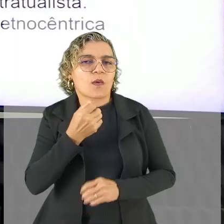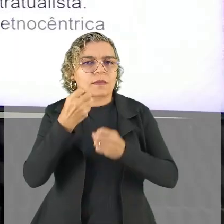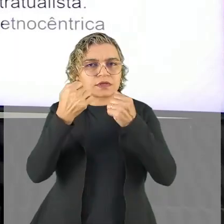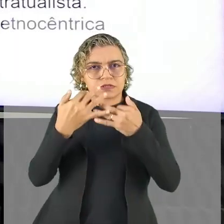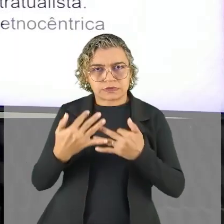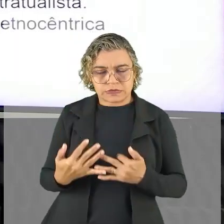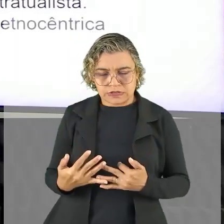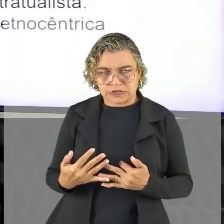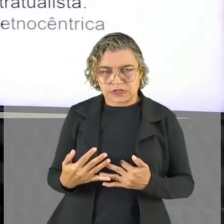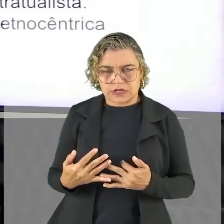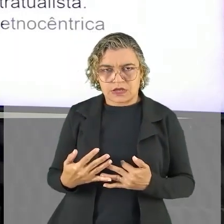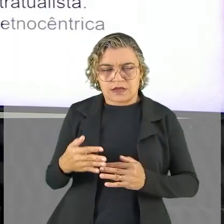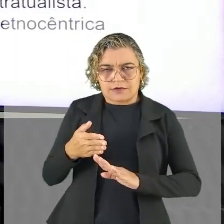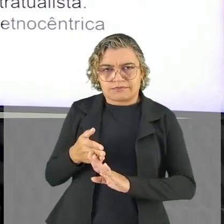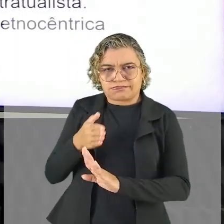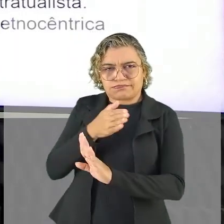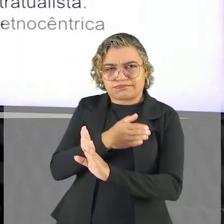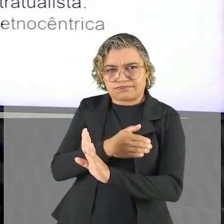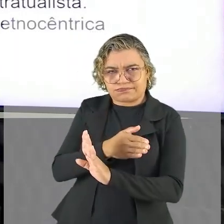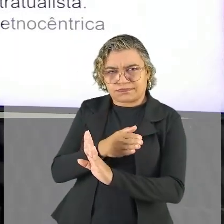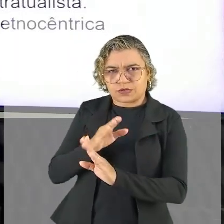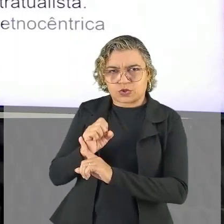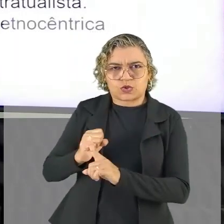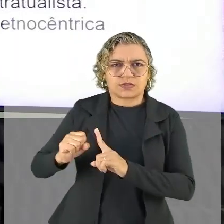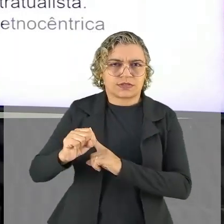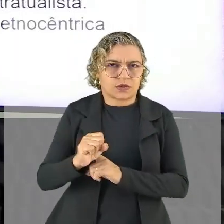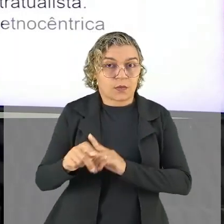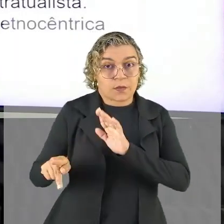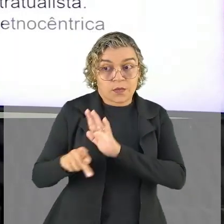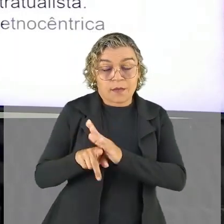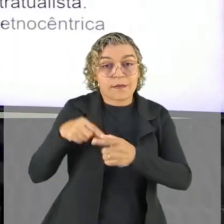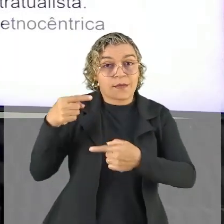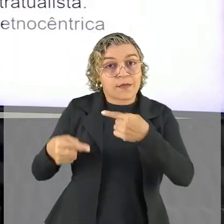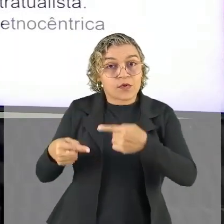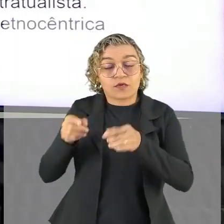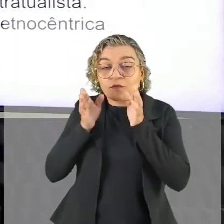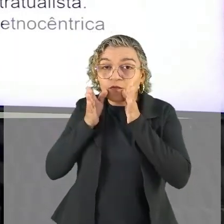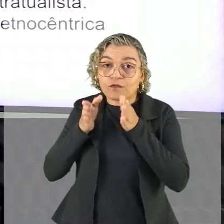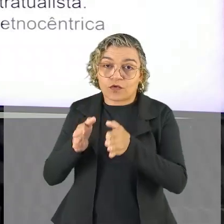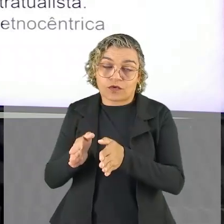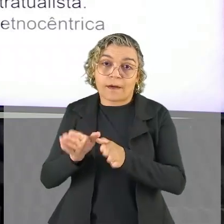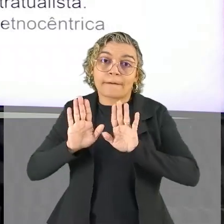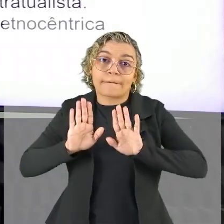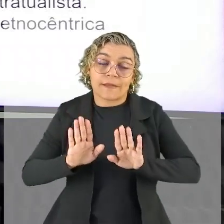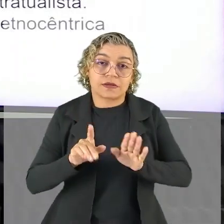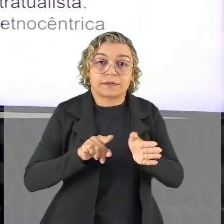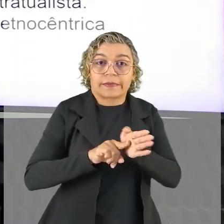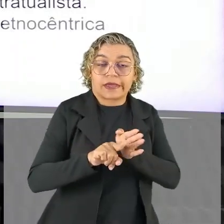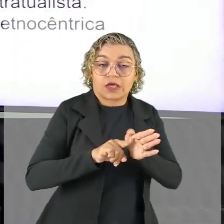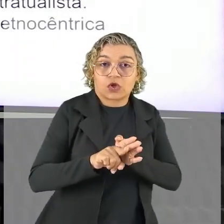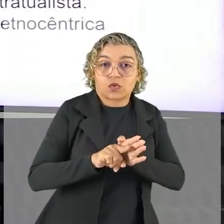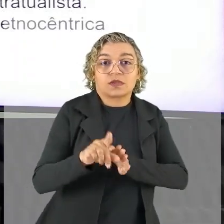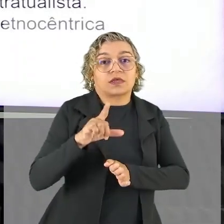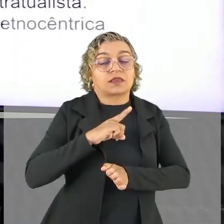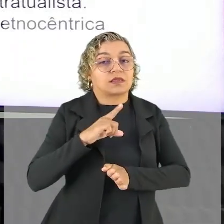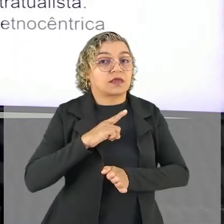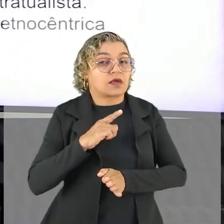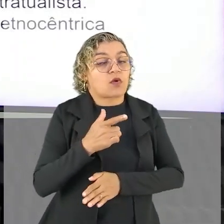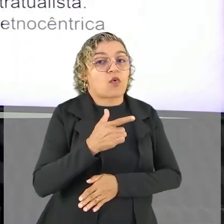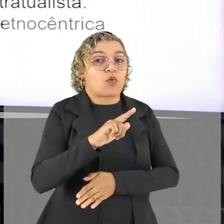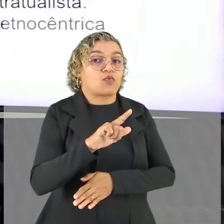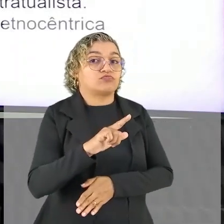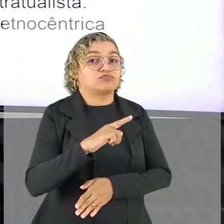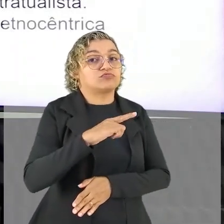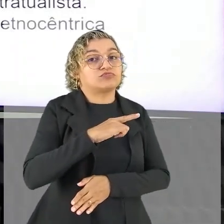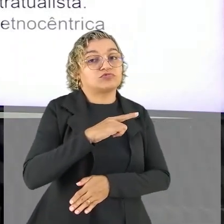pré-social. Portanto, é uma discussão de natureza política. Aqui ele está falando que essa discussão ela possui uma natureza epistemológica, ou seja,